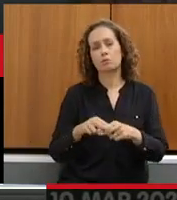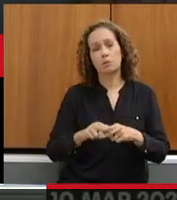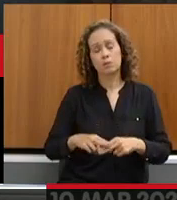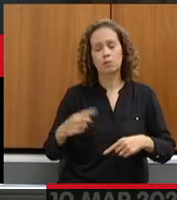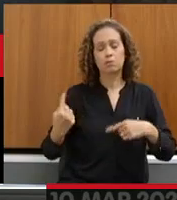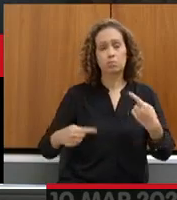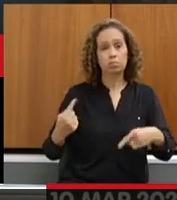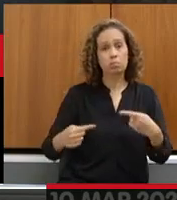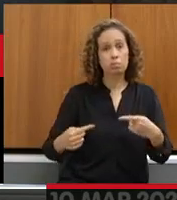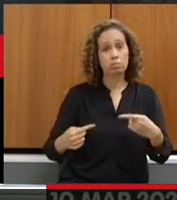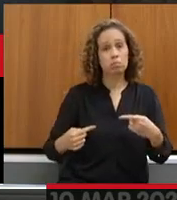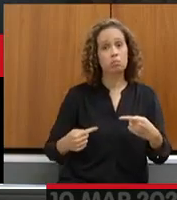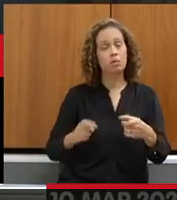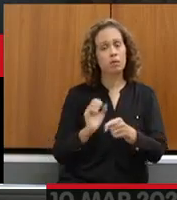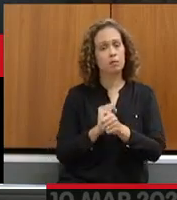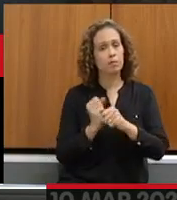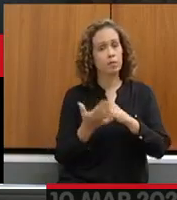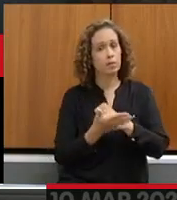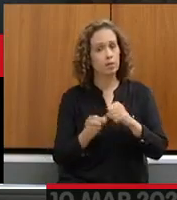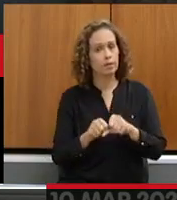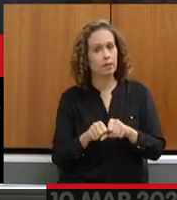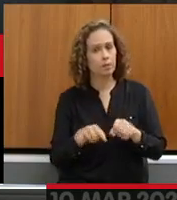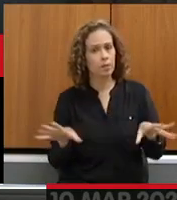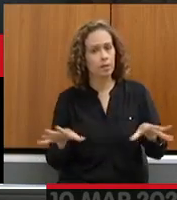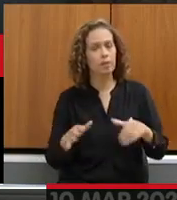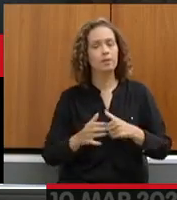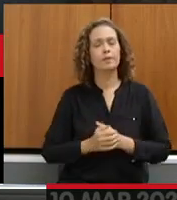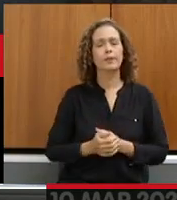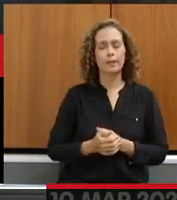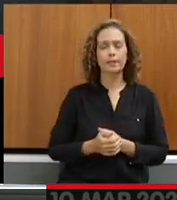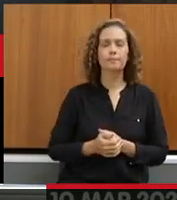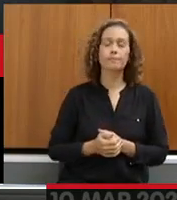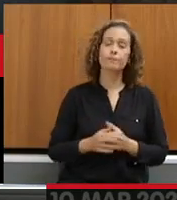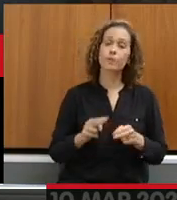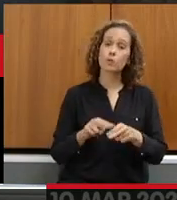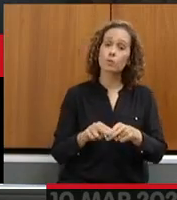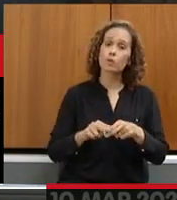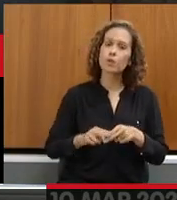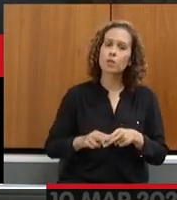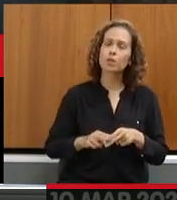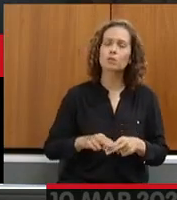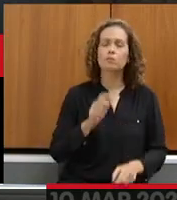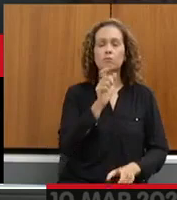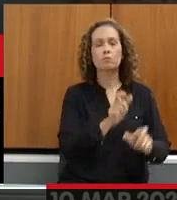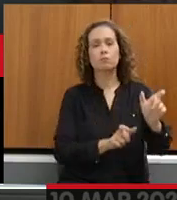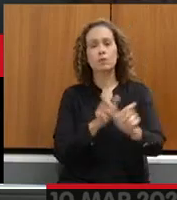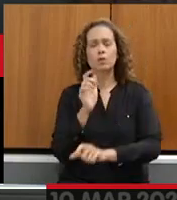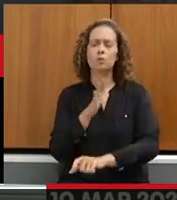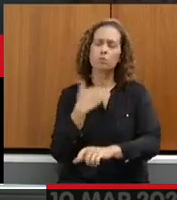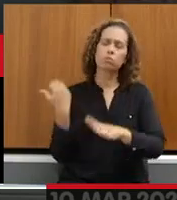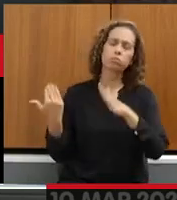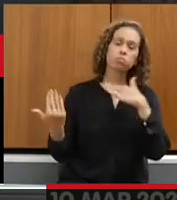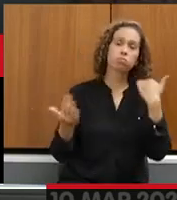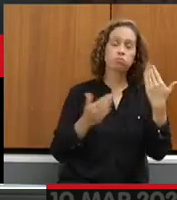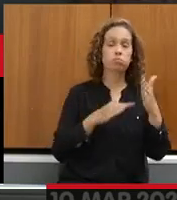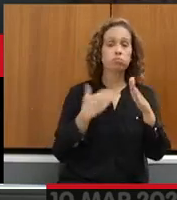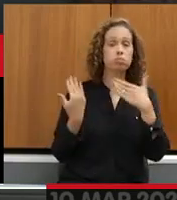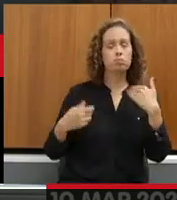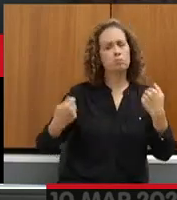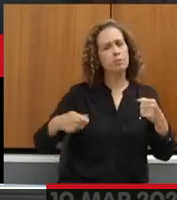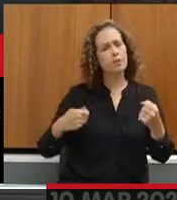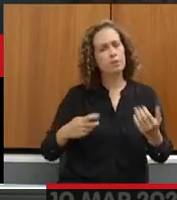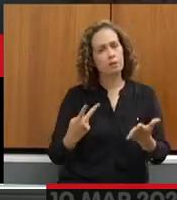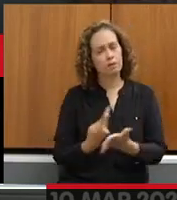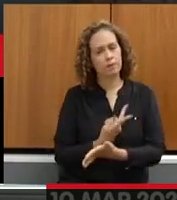pandemia inclusive provocando muitas mortes nesse país que não que não teria a necessidade acontecer eu